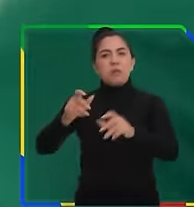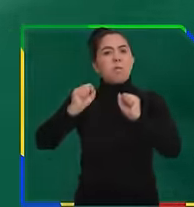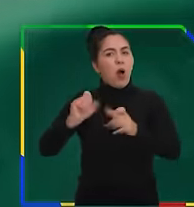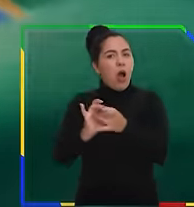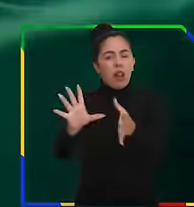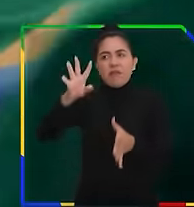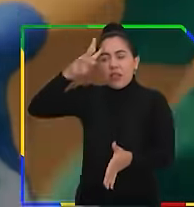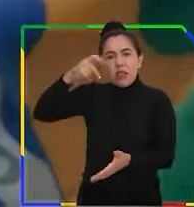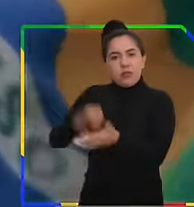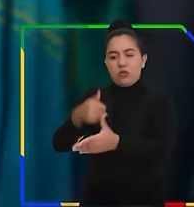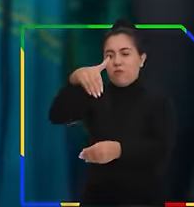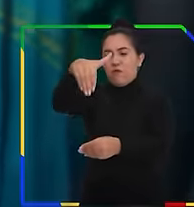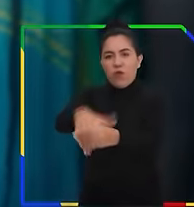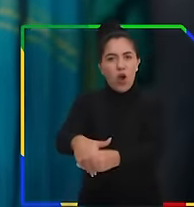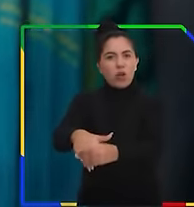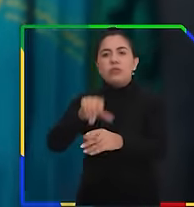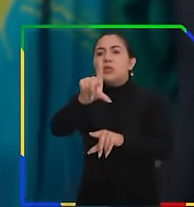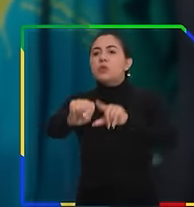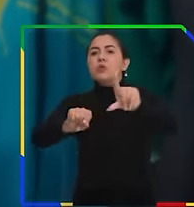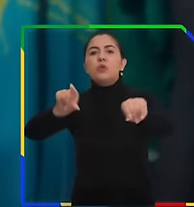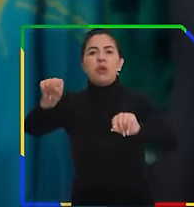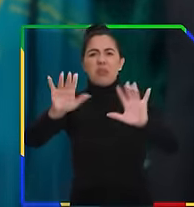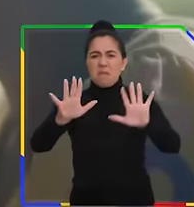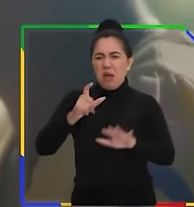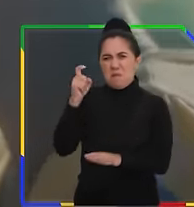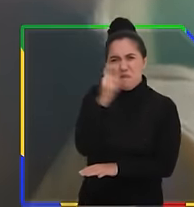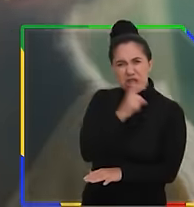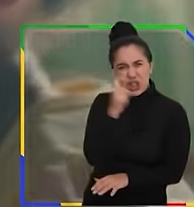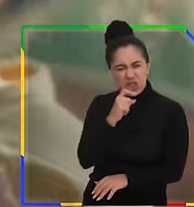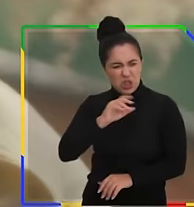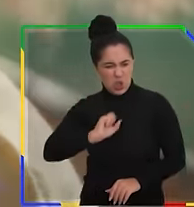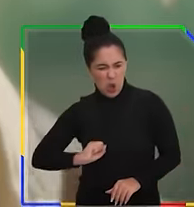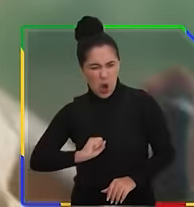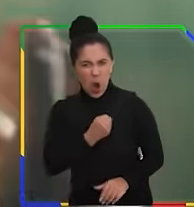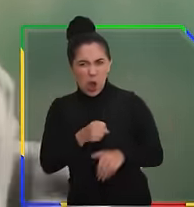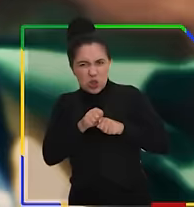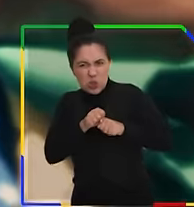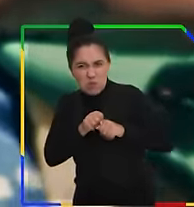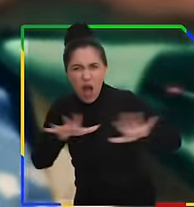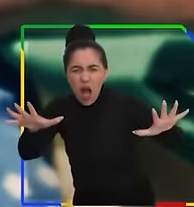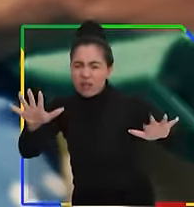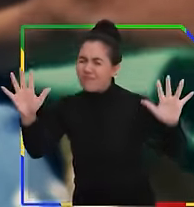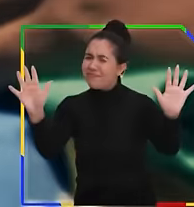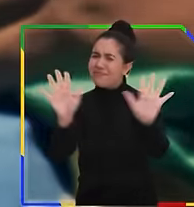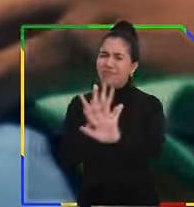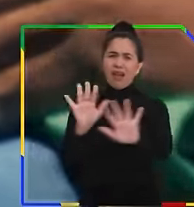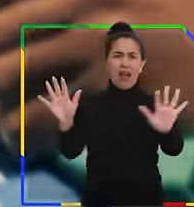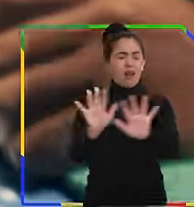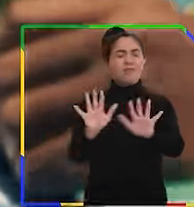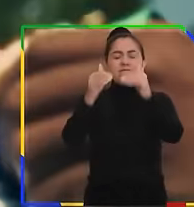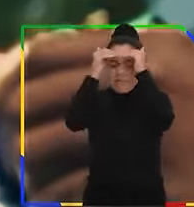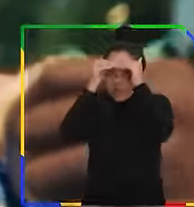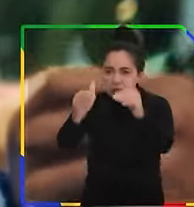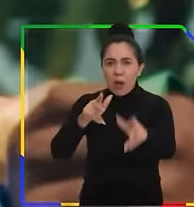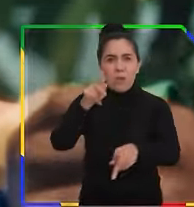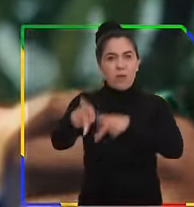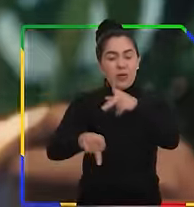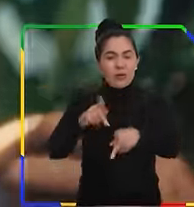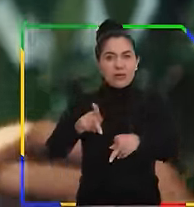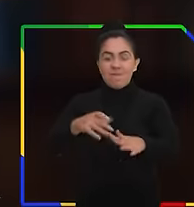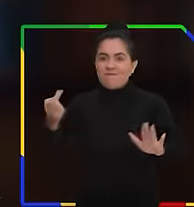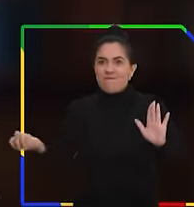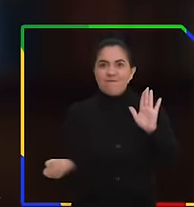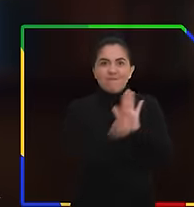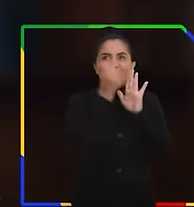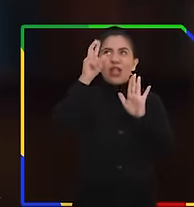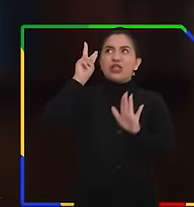expressa livremente nas urnas. Não é o direito de mentir, espalhar o ódio e atentar contra a vontade do povo.